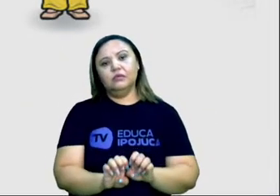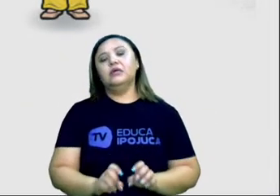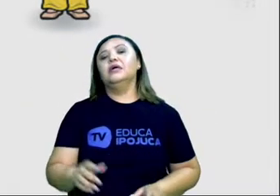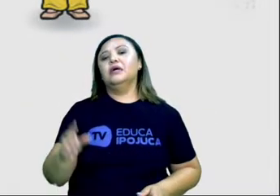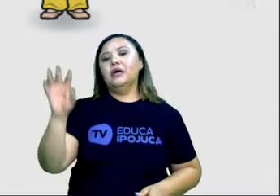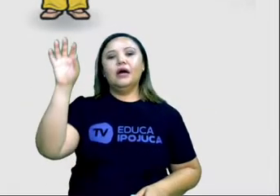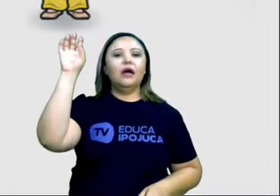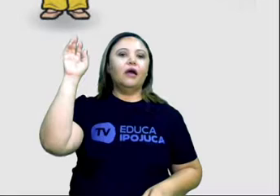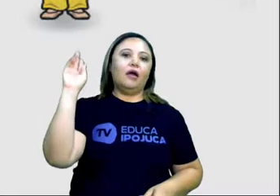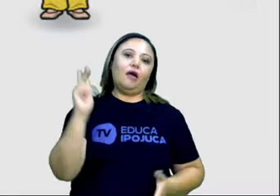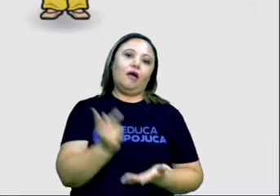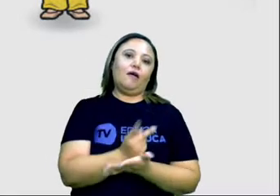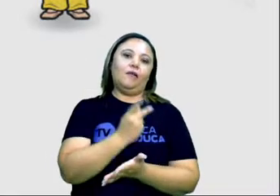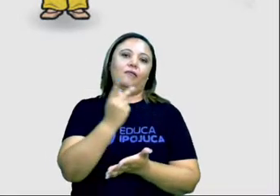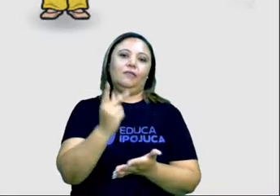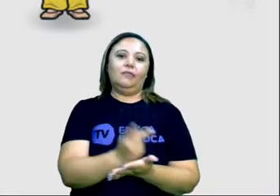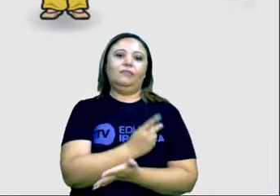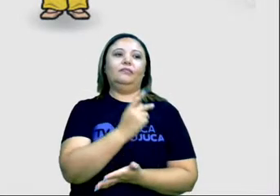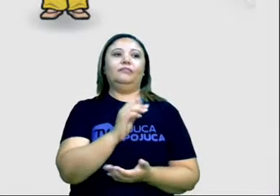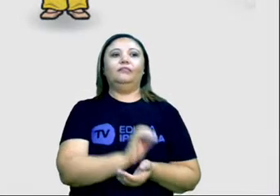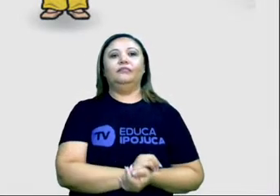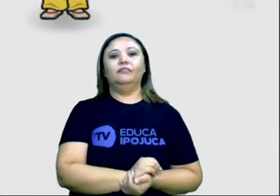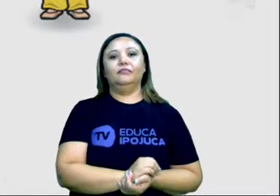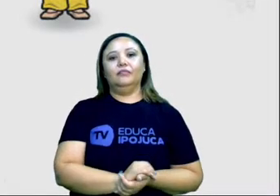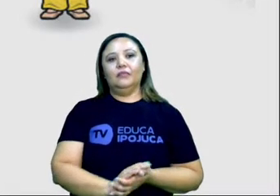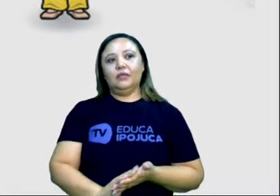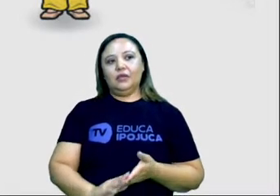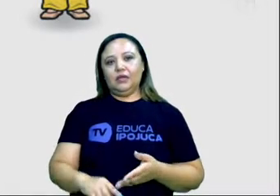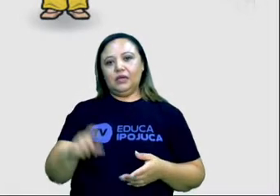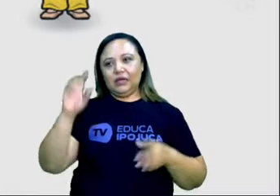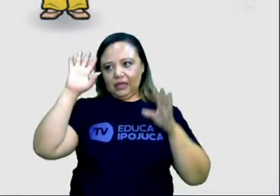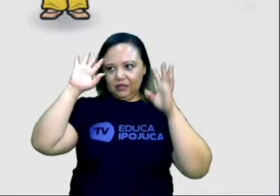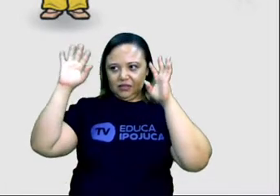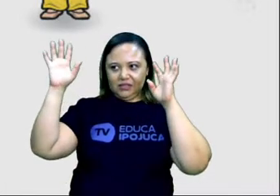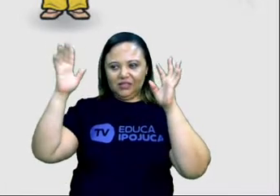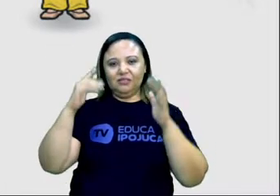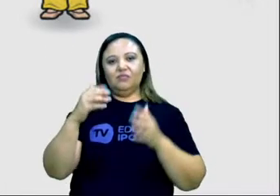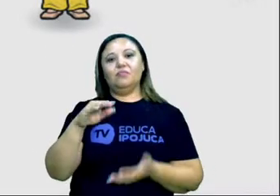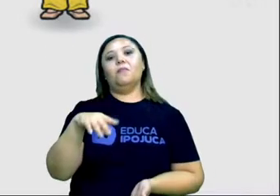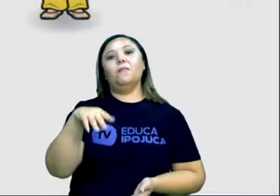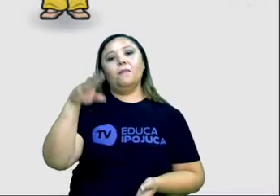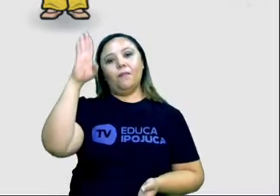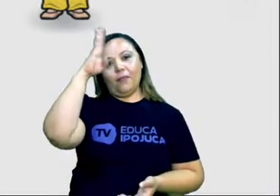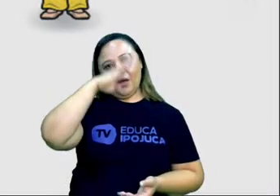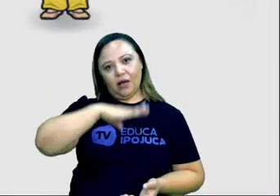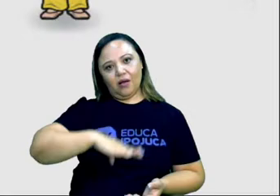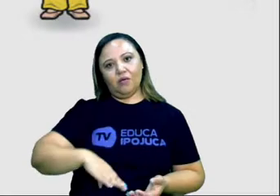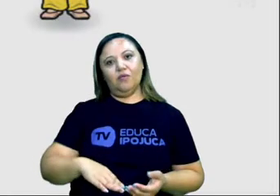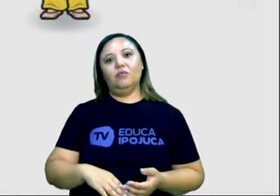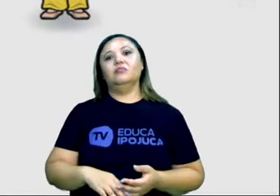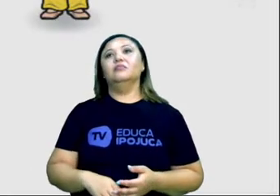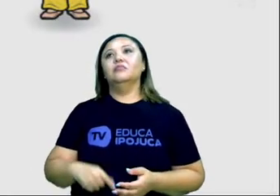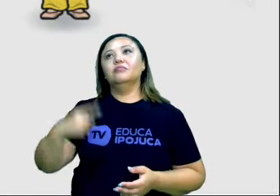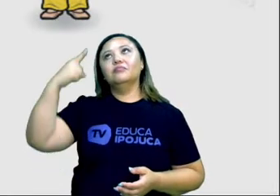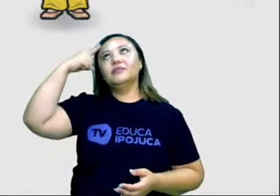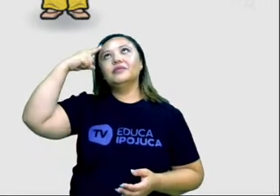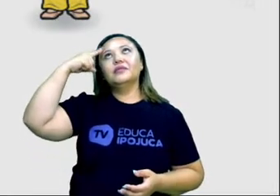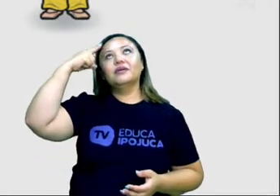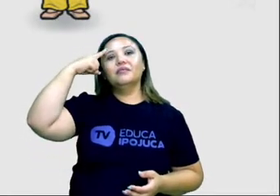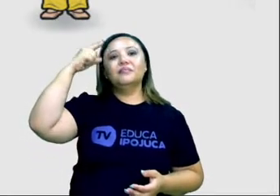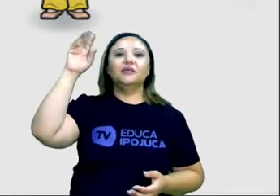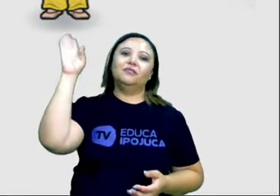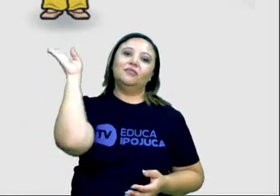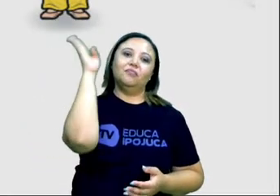Podemos encontrar pensamentos envolvendo maus raciocínios ou até ilusão, né, que fazem com que o mau